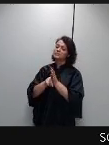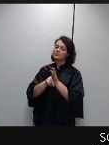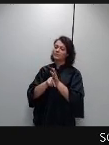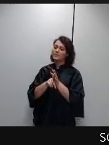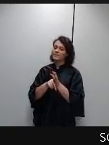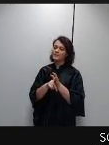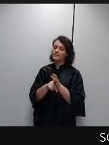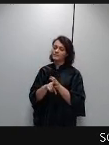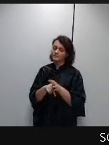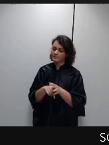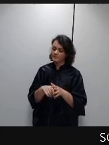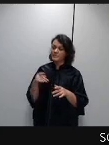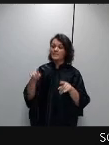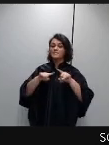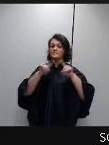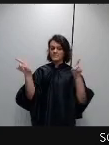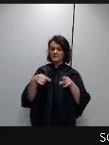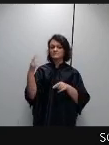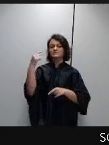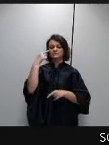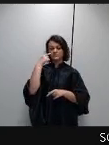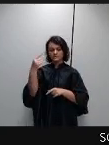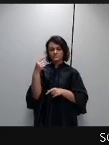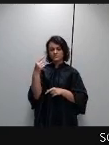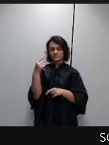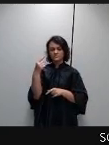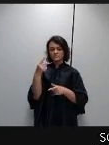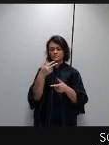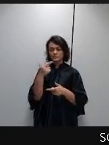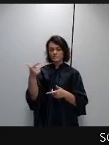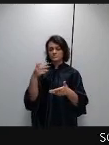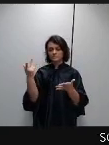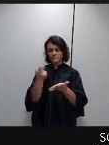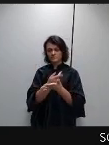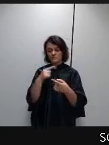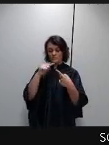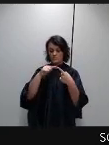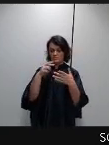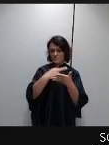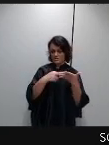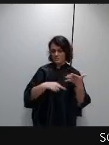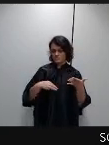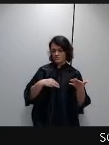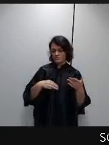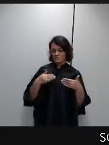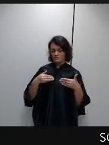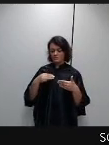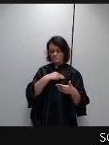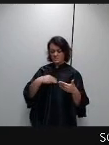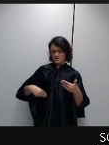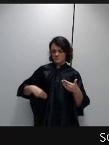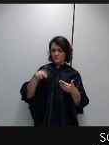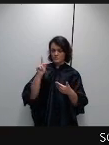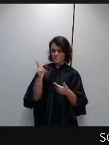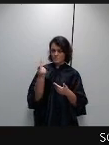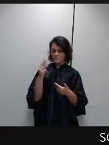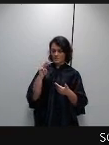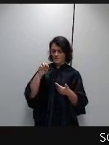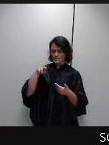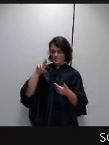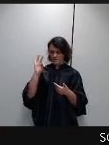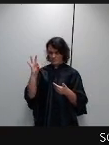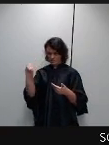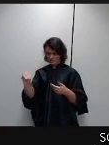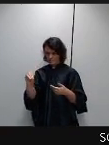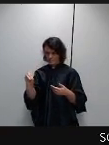disso eu trago dois precedentes é um da relatoria do Ministro Humberto Martins no resto e um 528